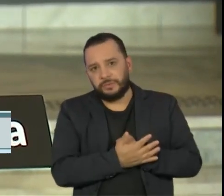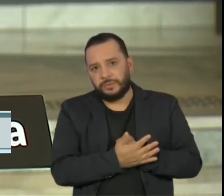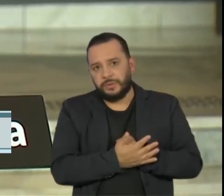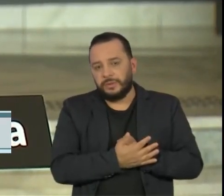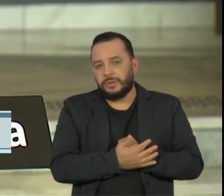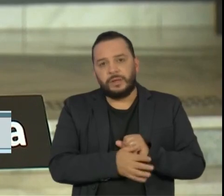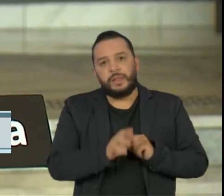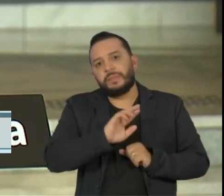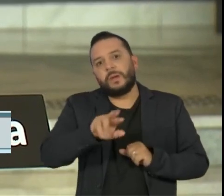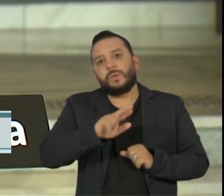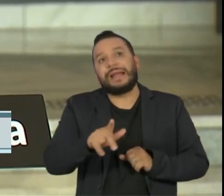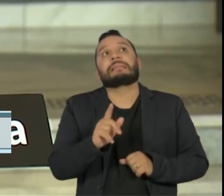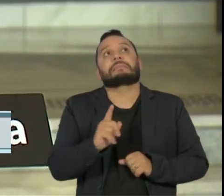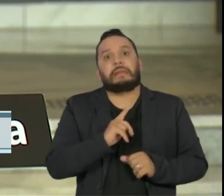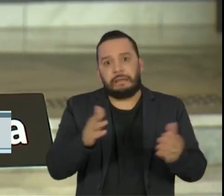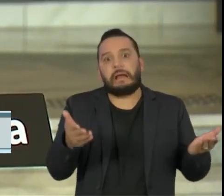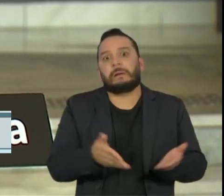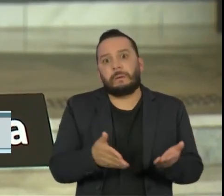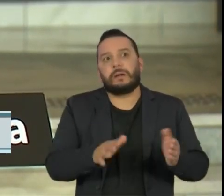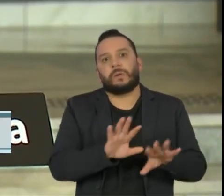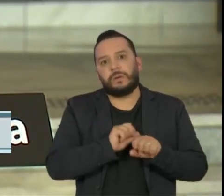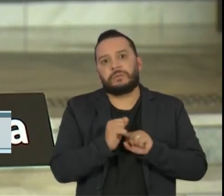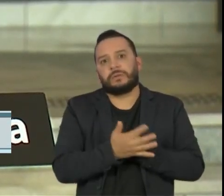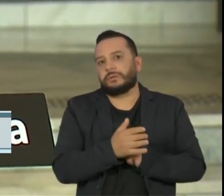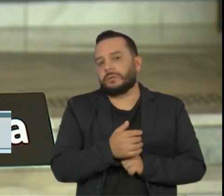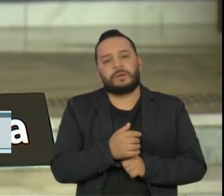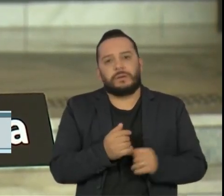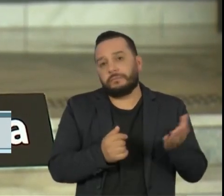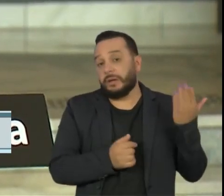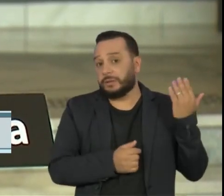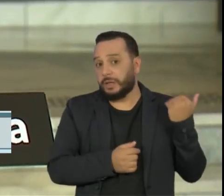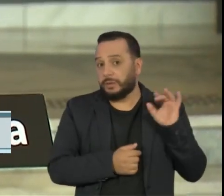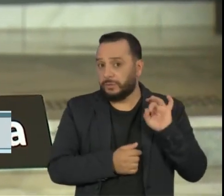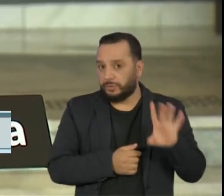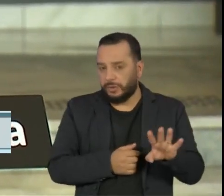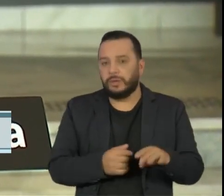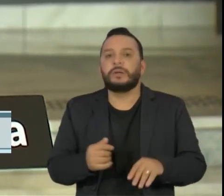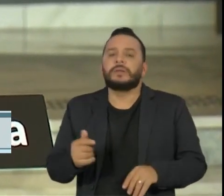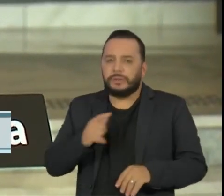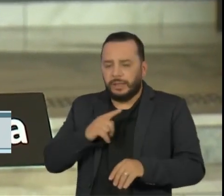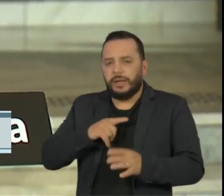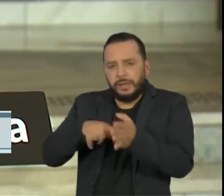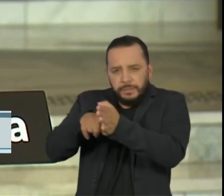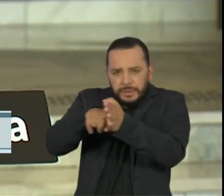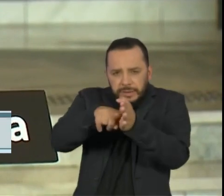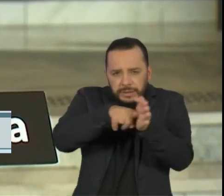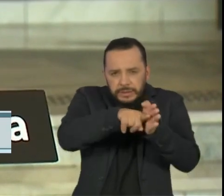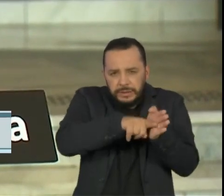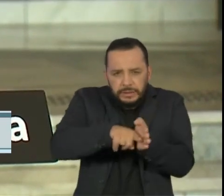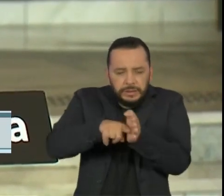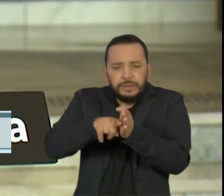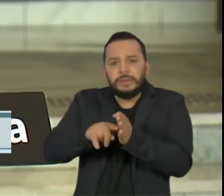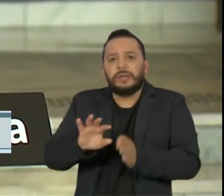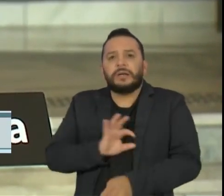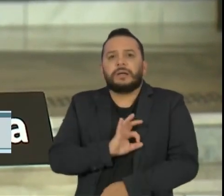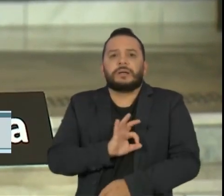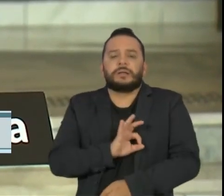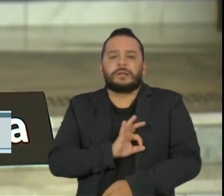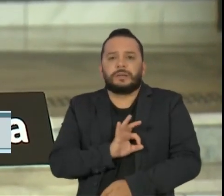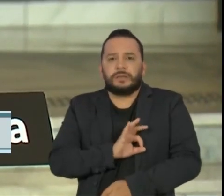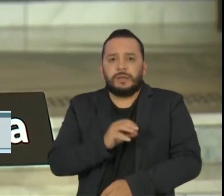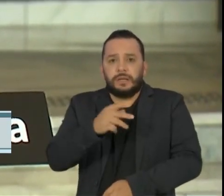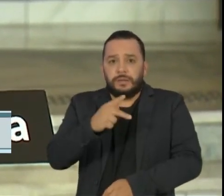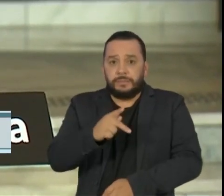Então, essas populações especiais, e o grande estudo que nós fizemos foi na Polícia Militar, o primeiro, que a Polícia Militar